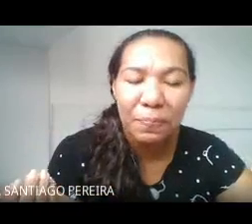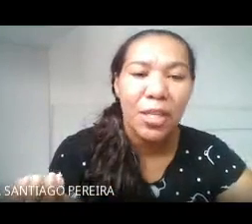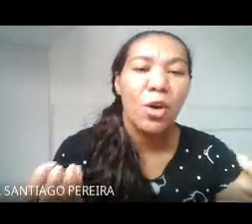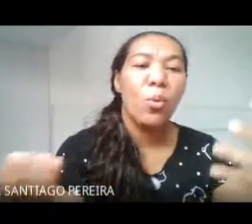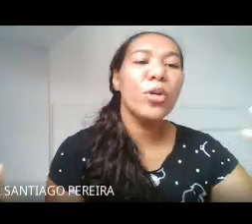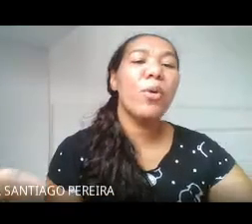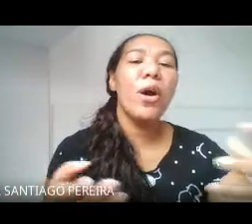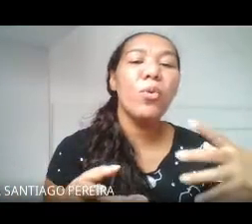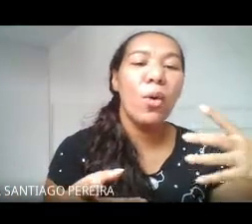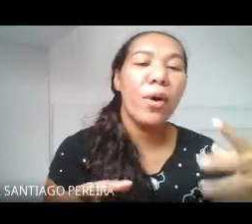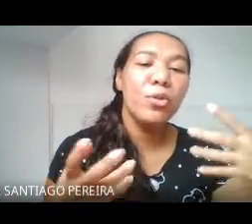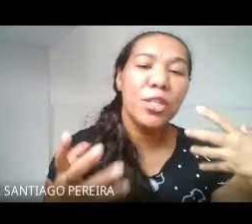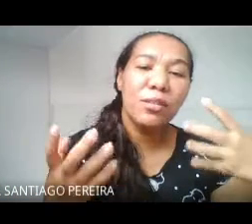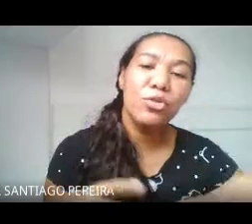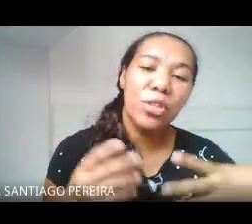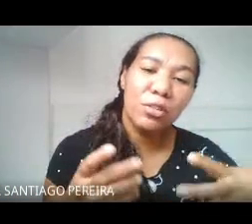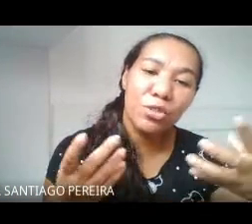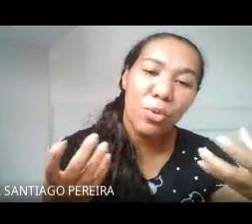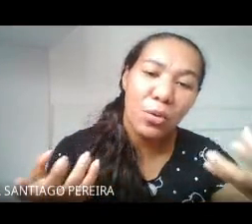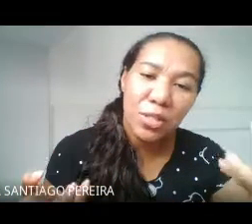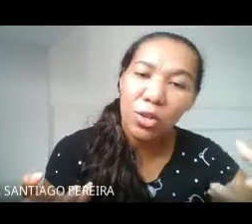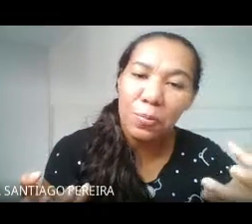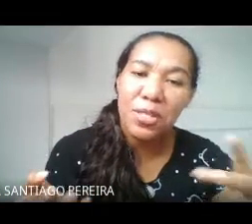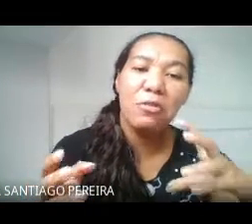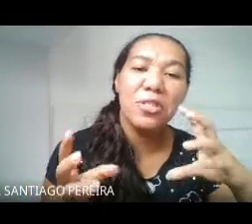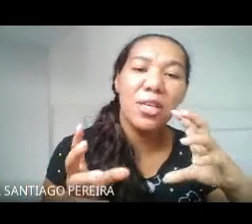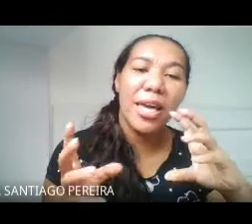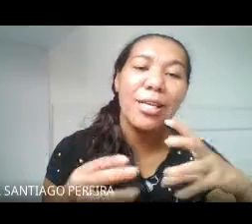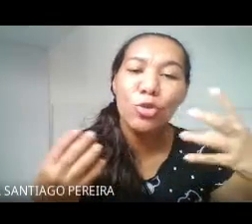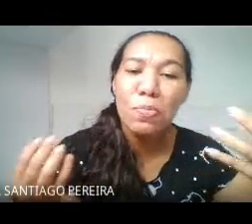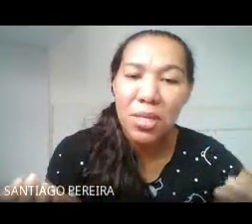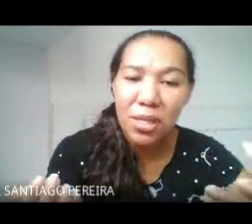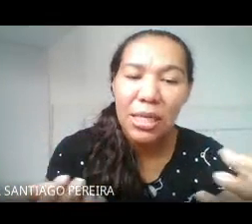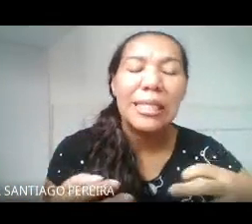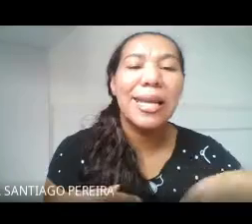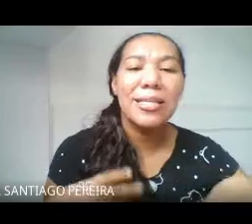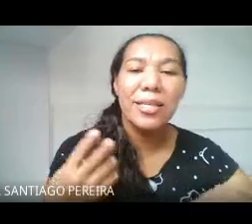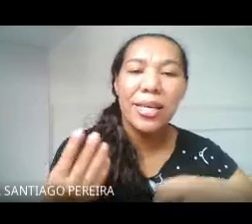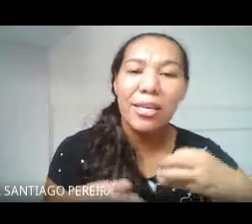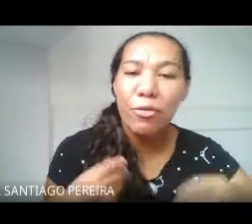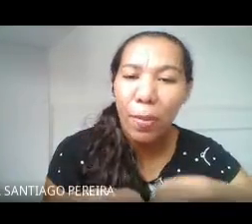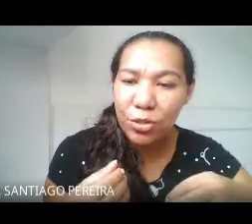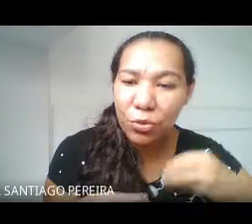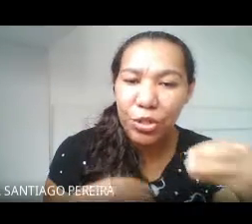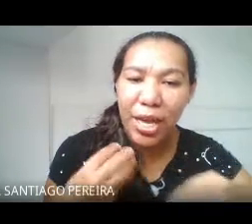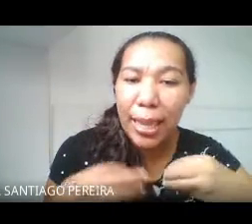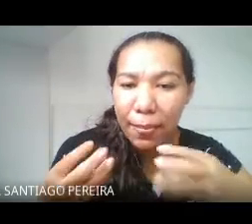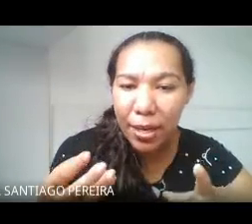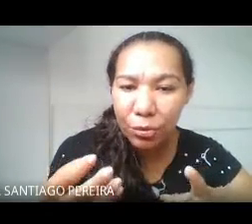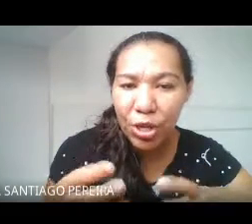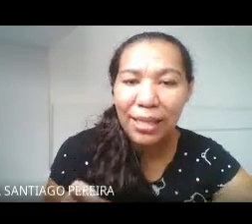sinopse. Qual é o objetivo do gênero textual sinopse? É você resumir, trazer